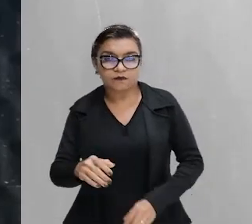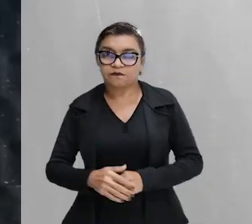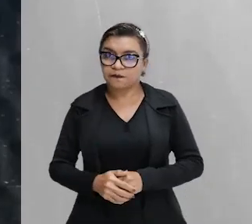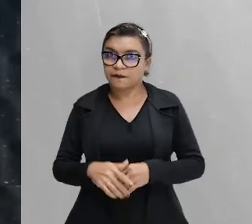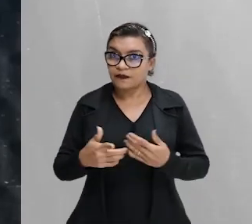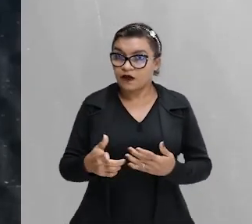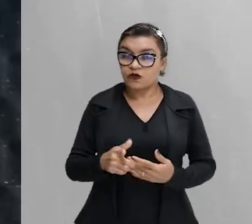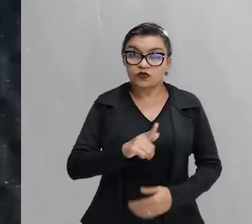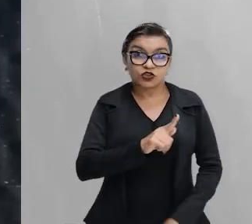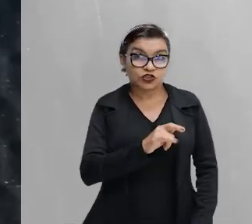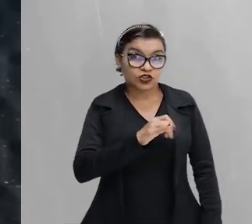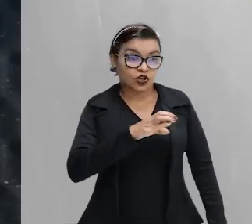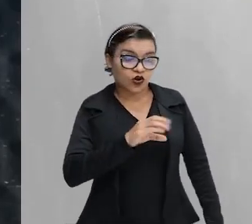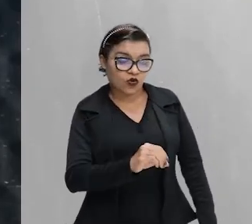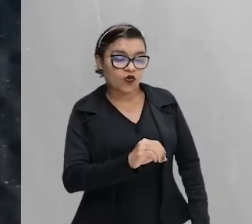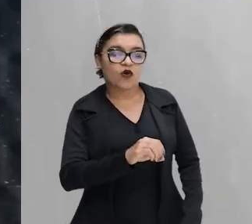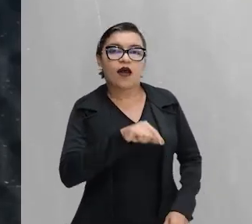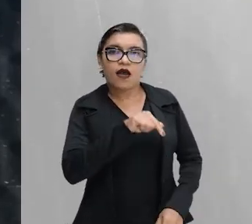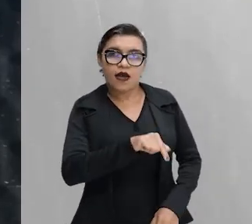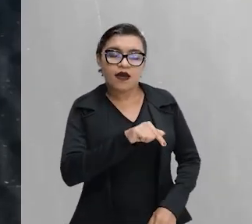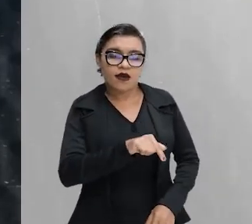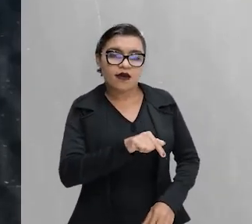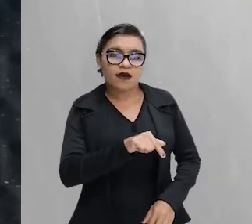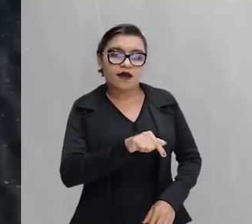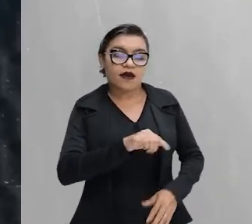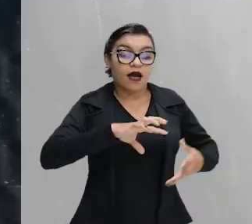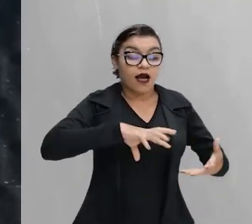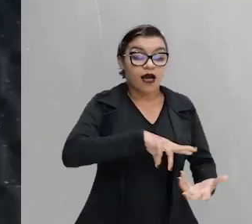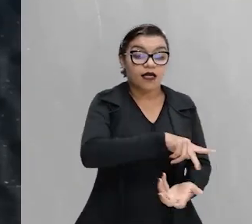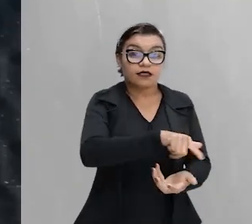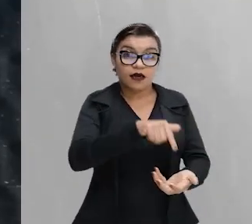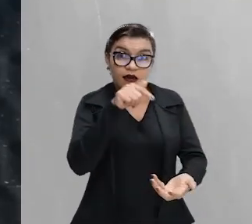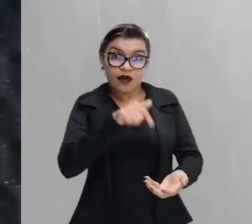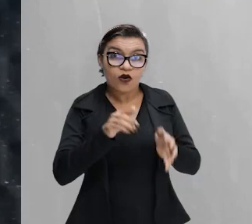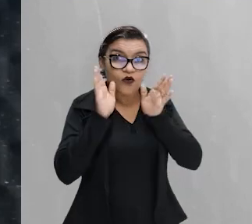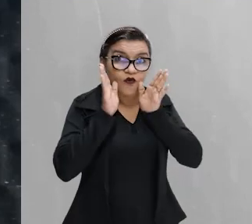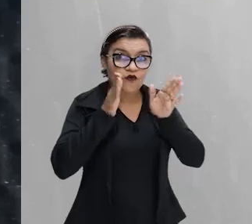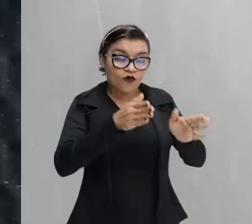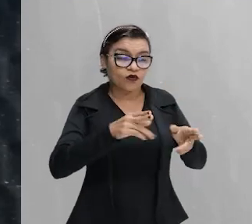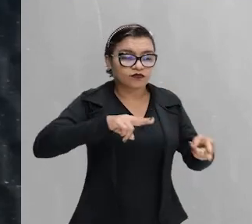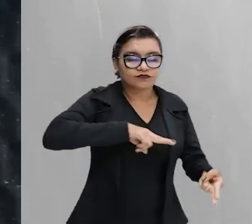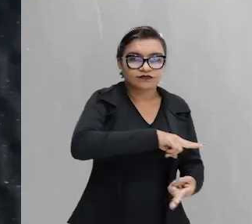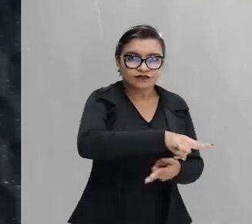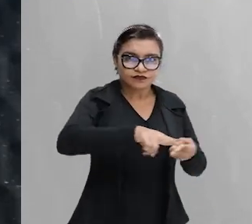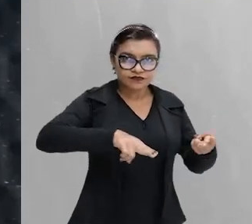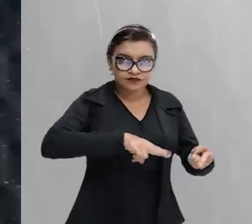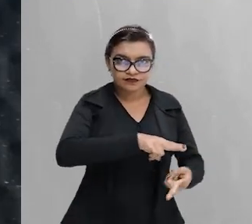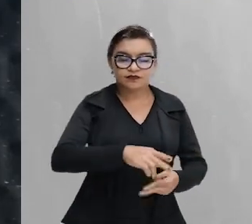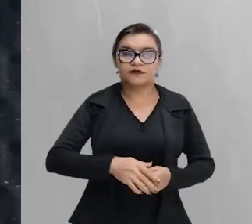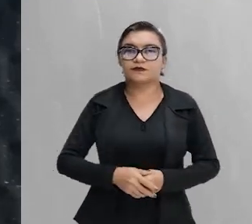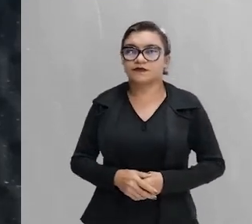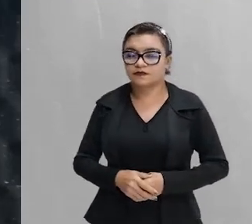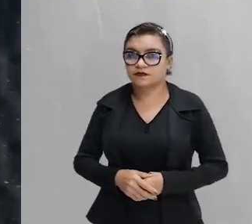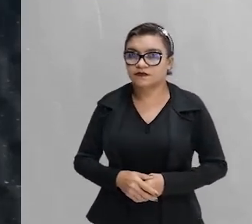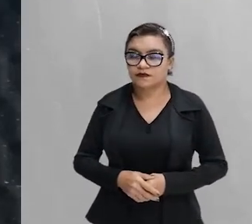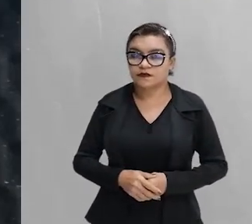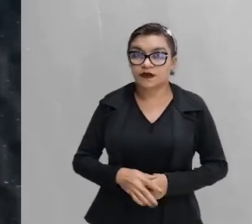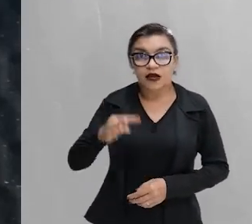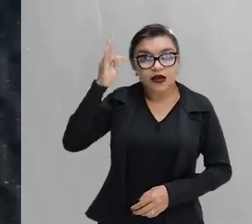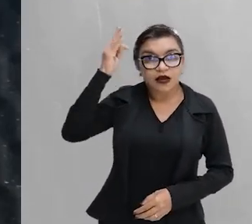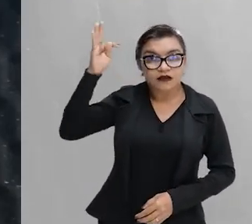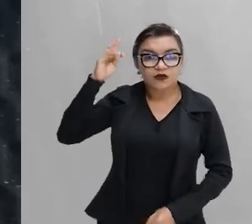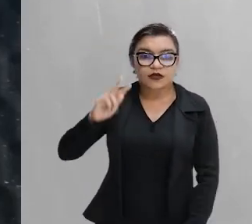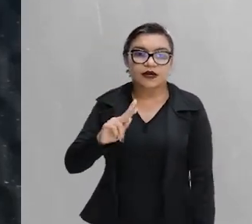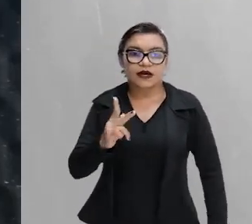né? Então, o geocentrismo pregava ali a Terra no centro do universo, ok? Então, a teoria